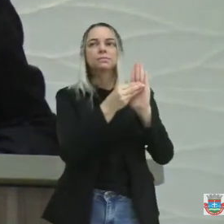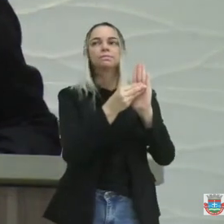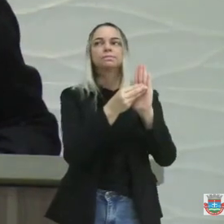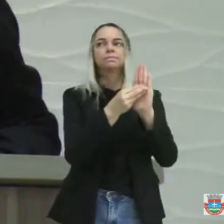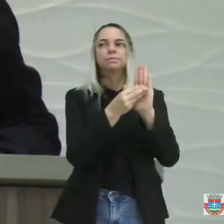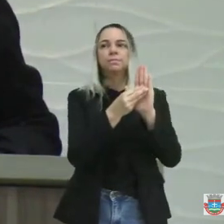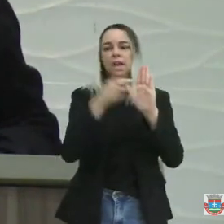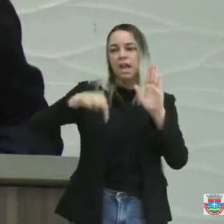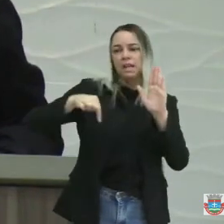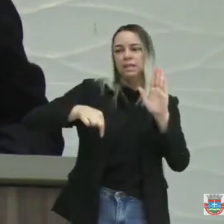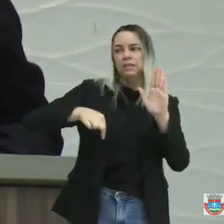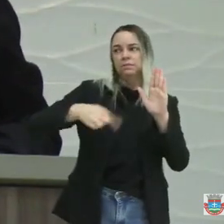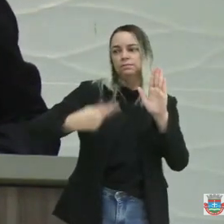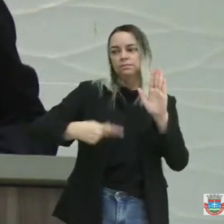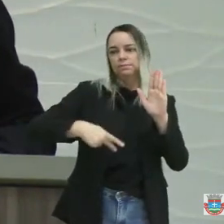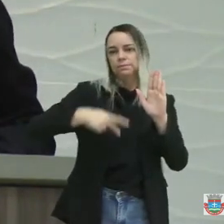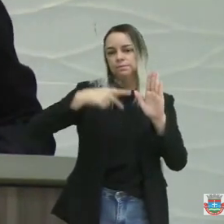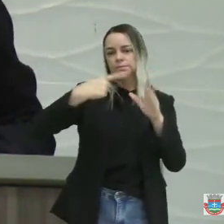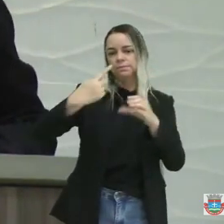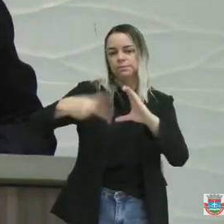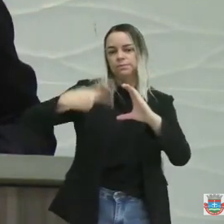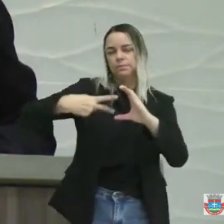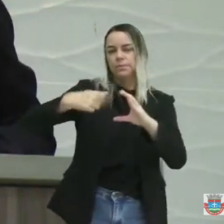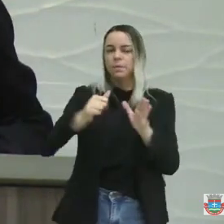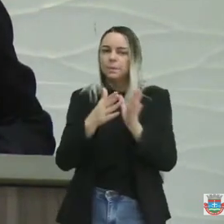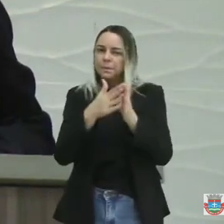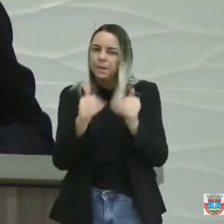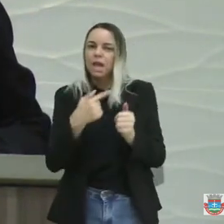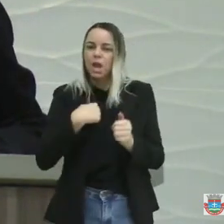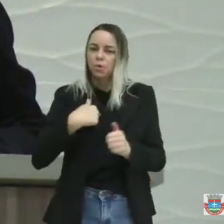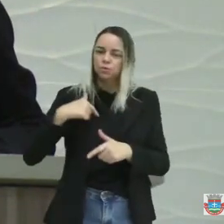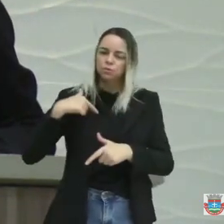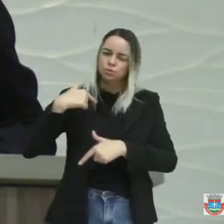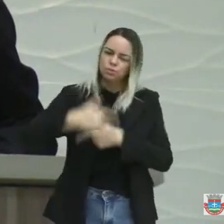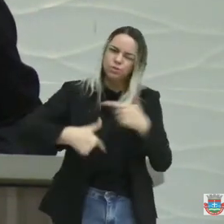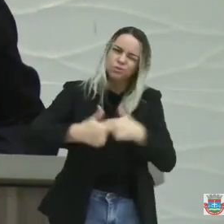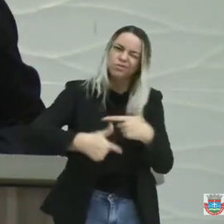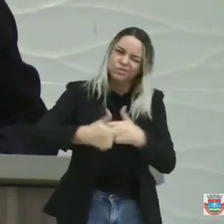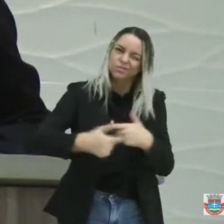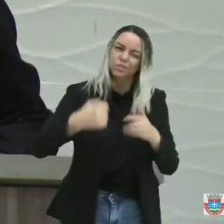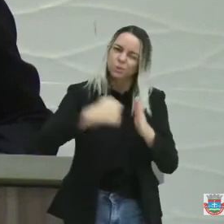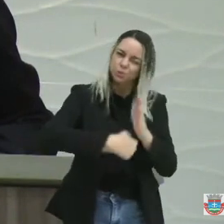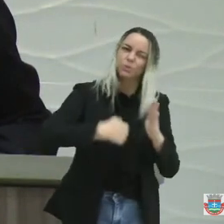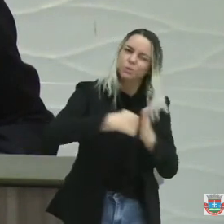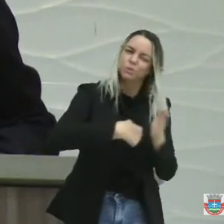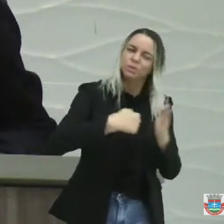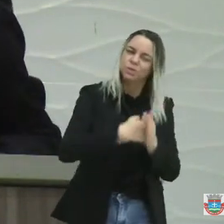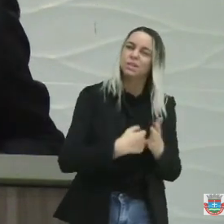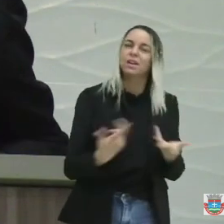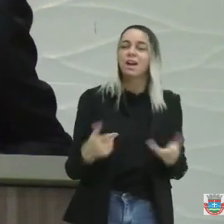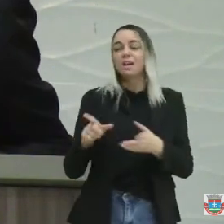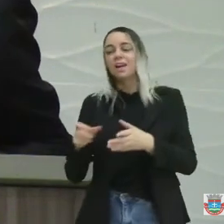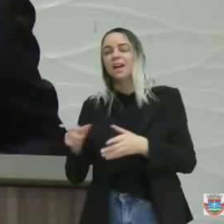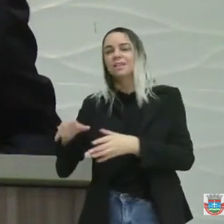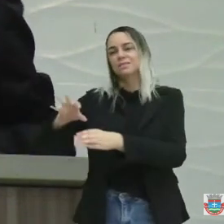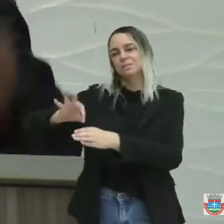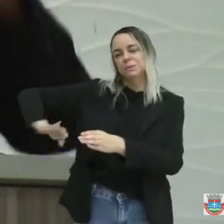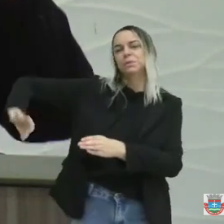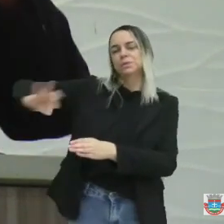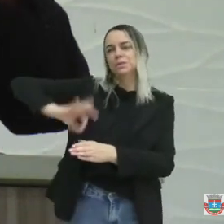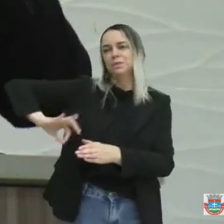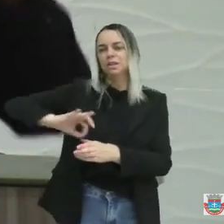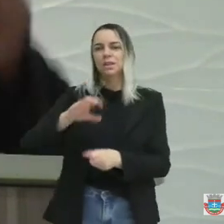nessa casa, que eu luto por uma academia da saúde para o Espírito Santo, tem uma emenda que eu pedi